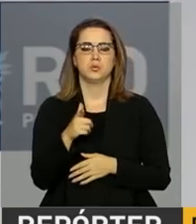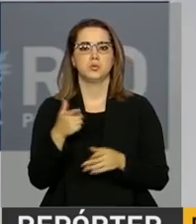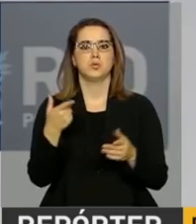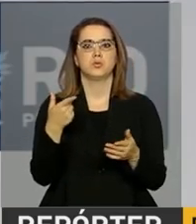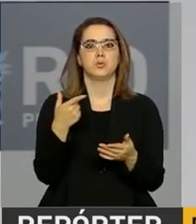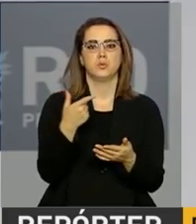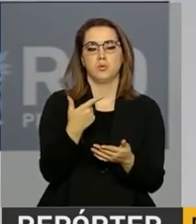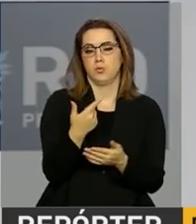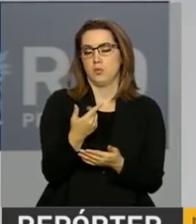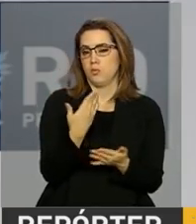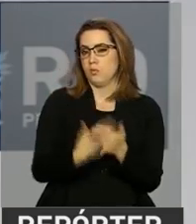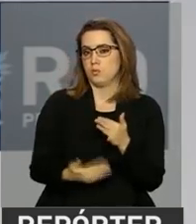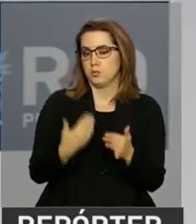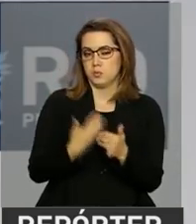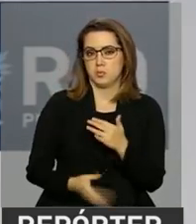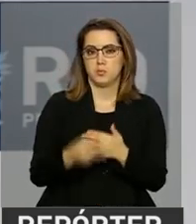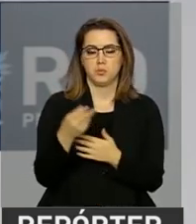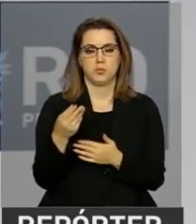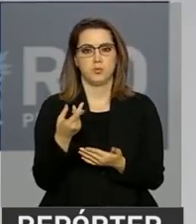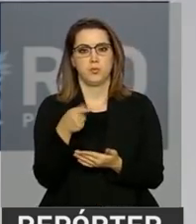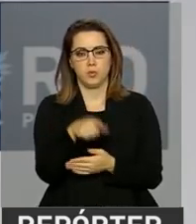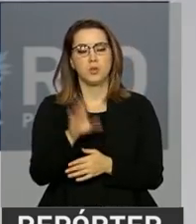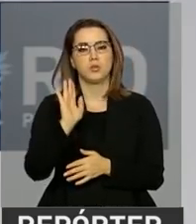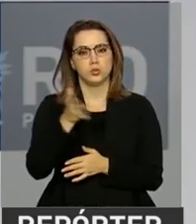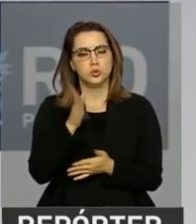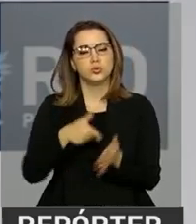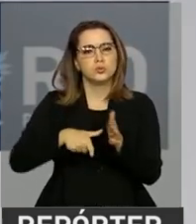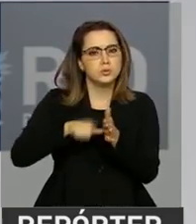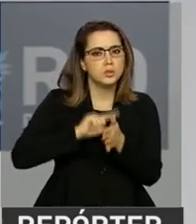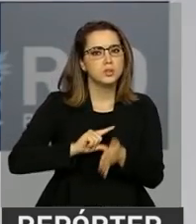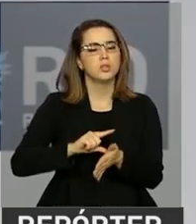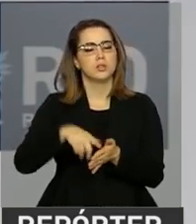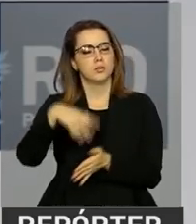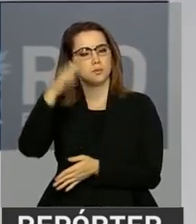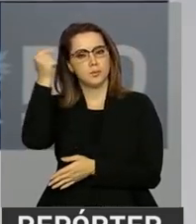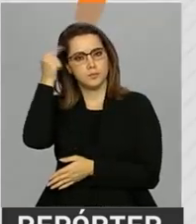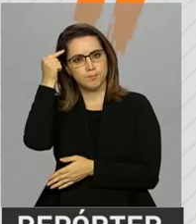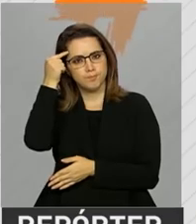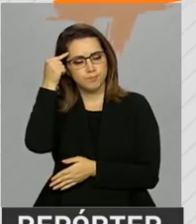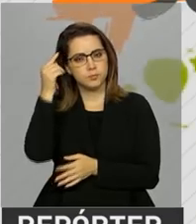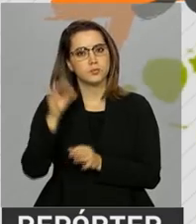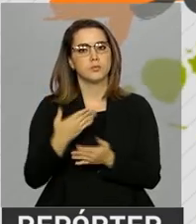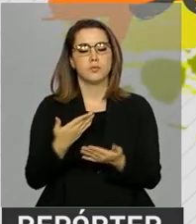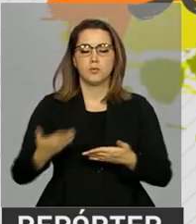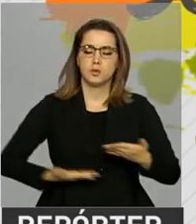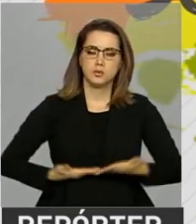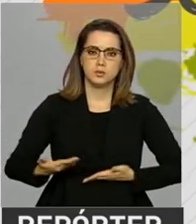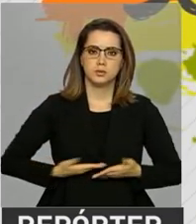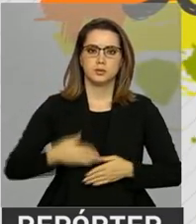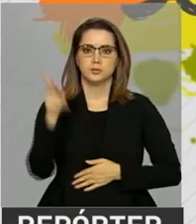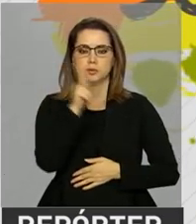estádio. Tudo aqui foi pensado para o legado, para servir ao nosso país.